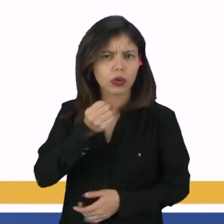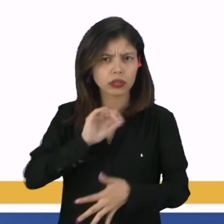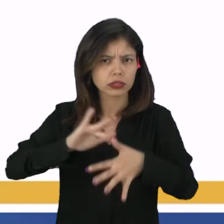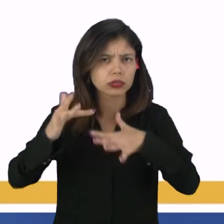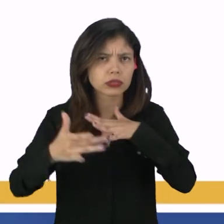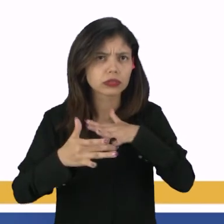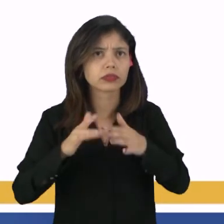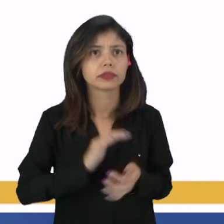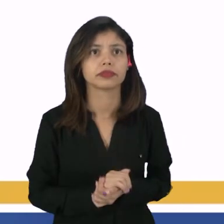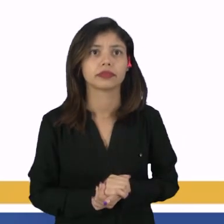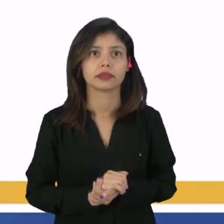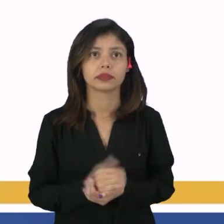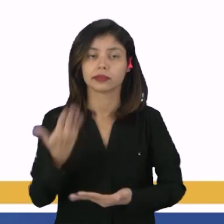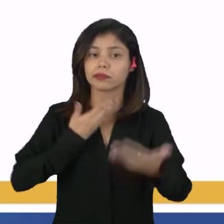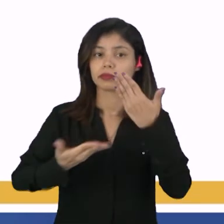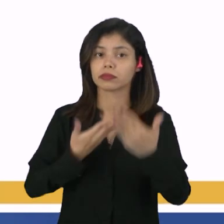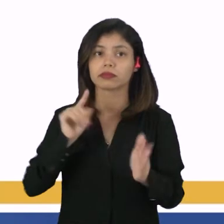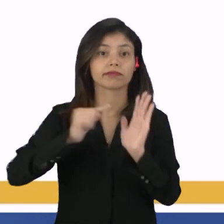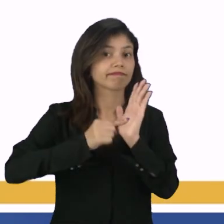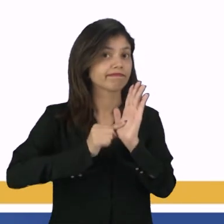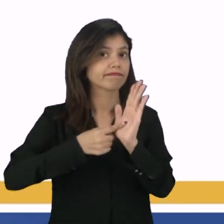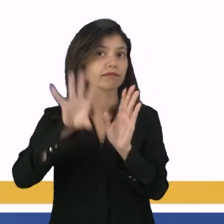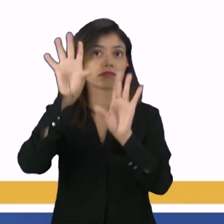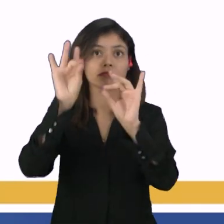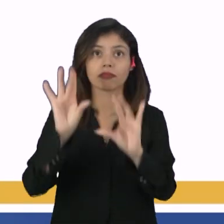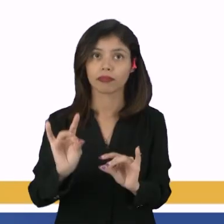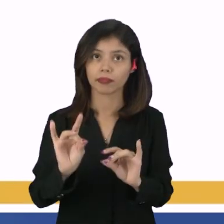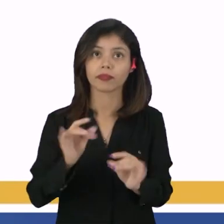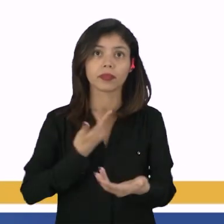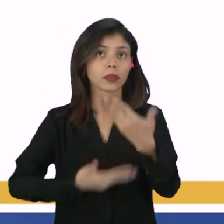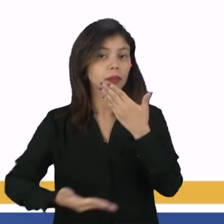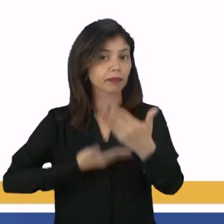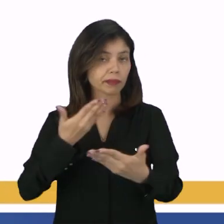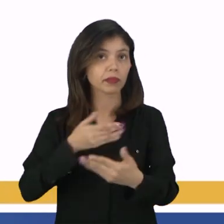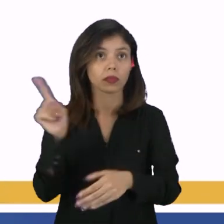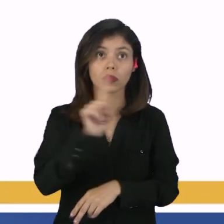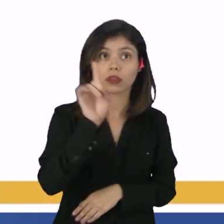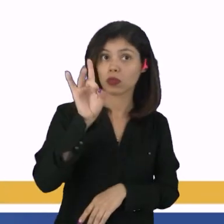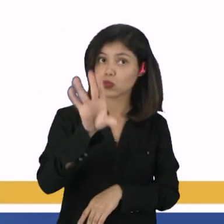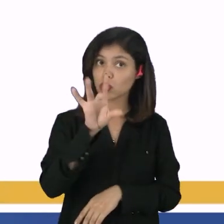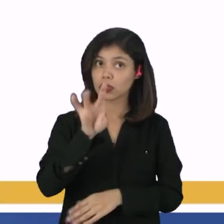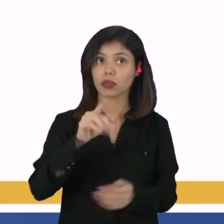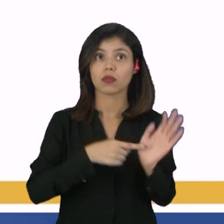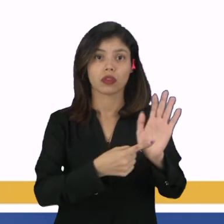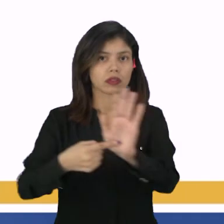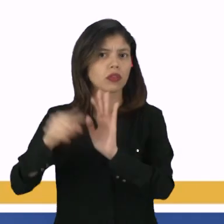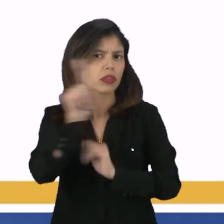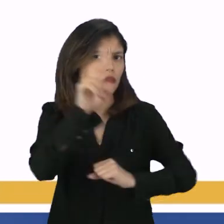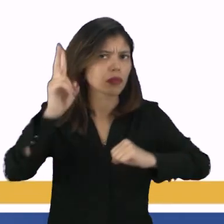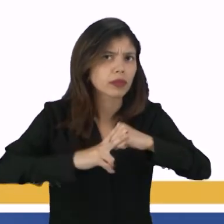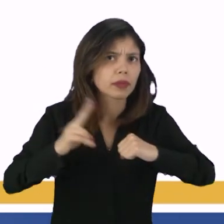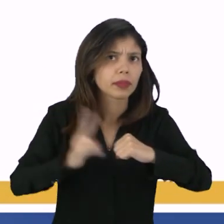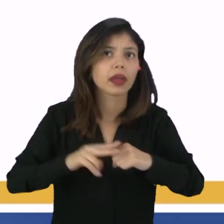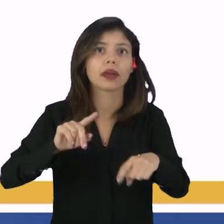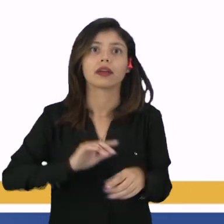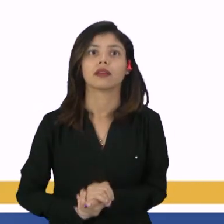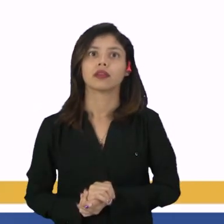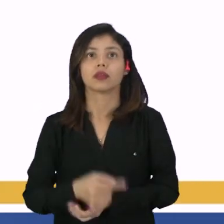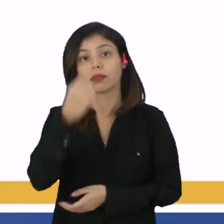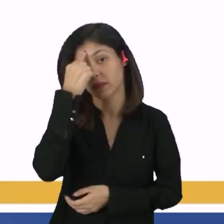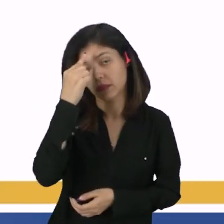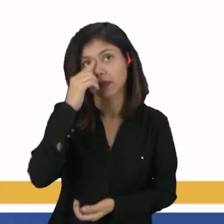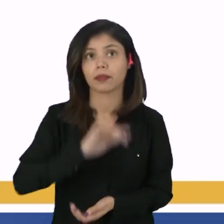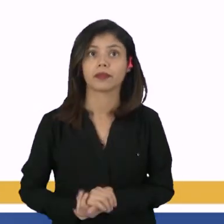sociais? Interagir com os botões de reação e de compartilhamento não apenas são demonstrações não verbais do